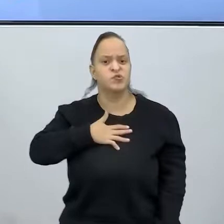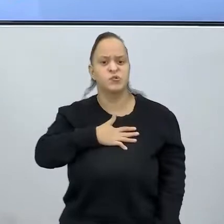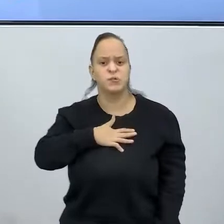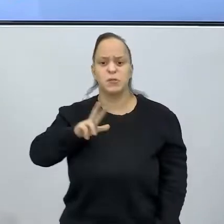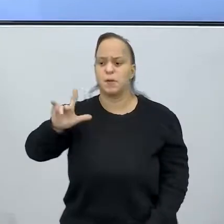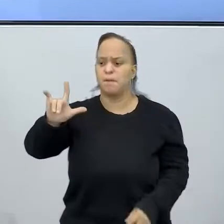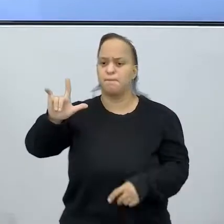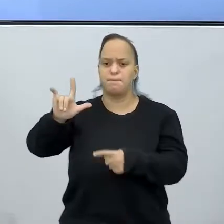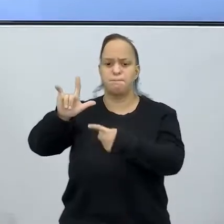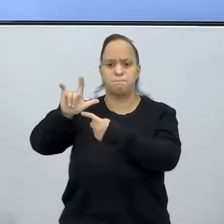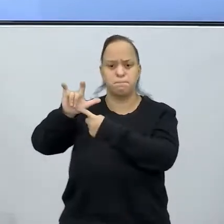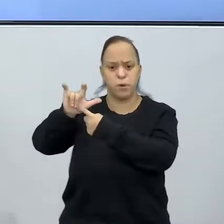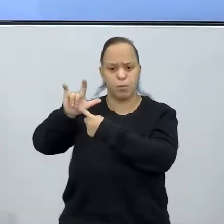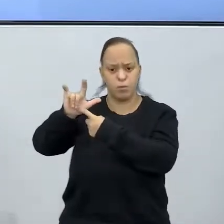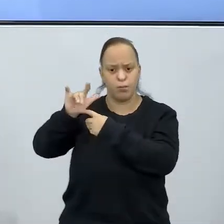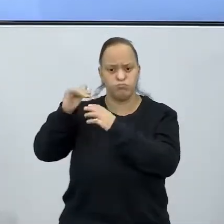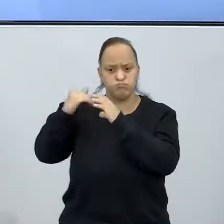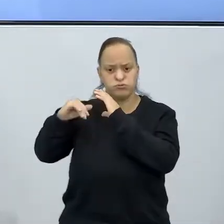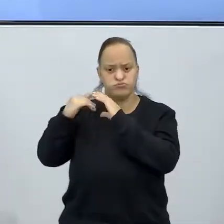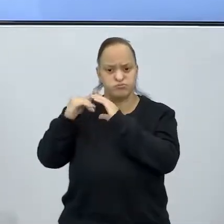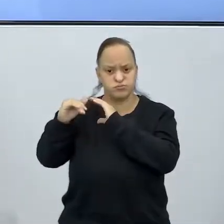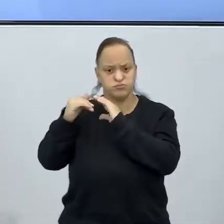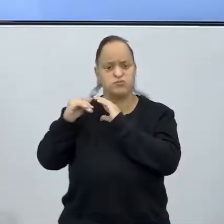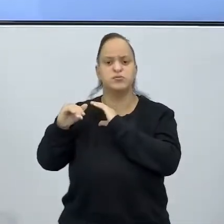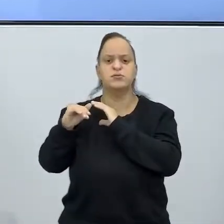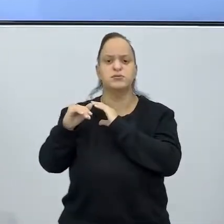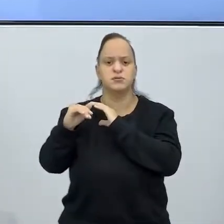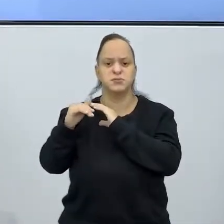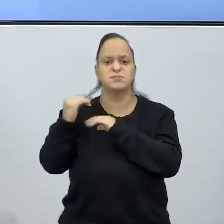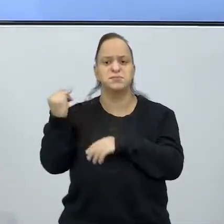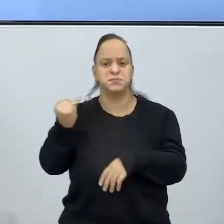sabe, pontuais e muito boas, inclusive uns